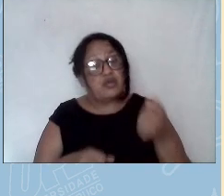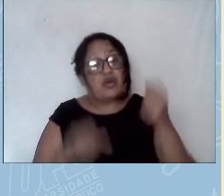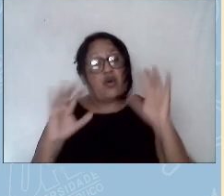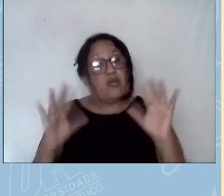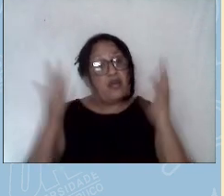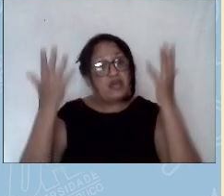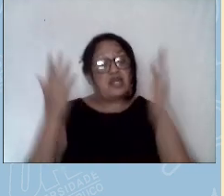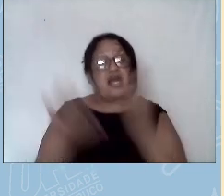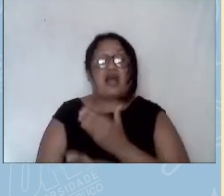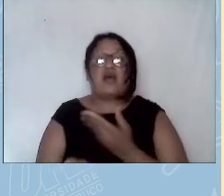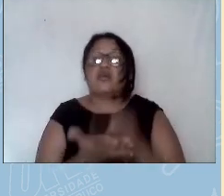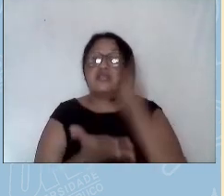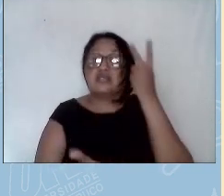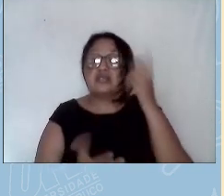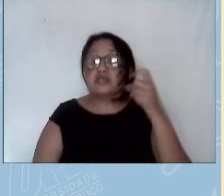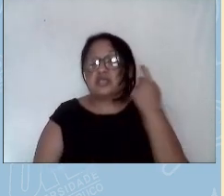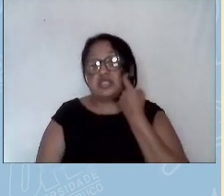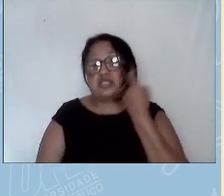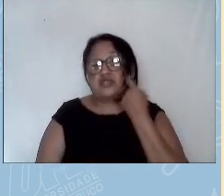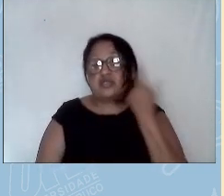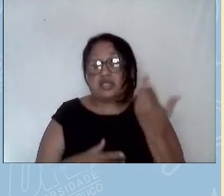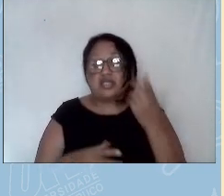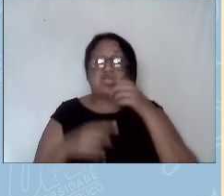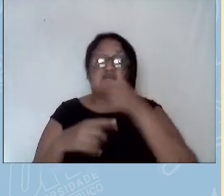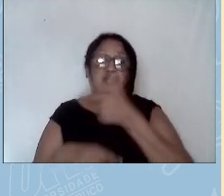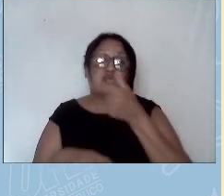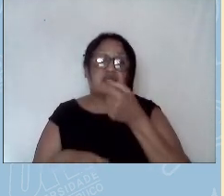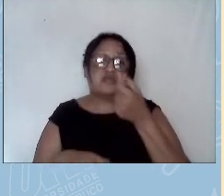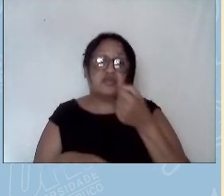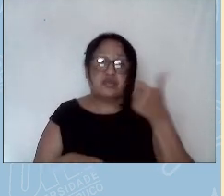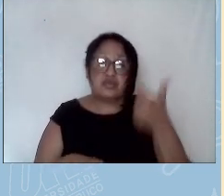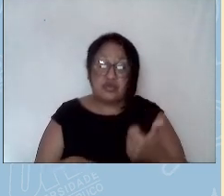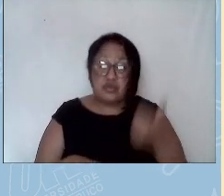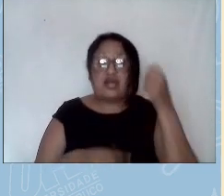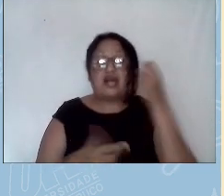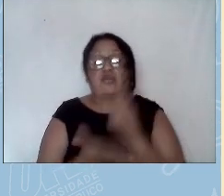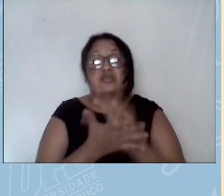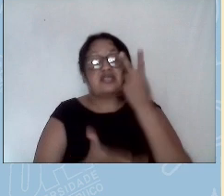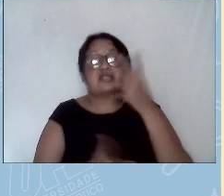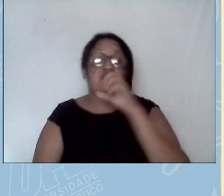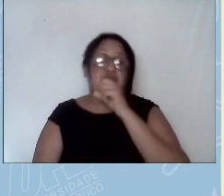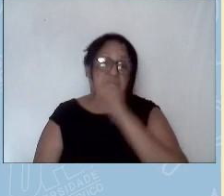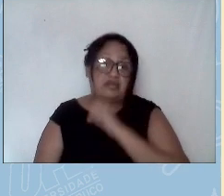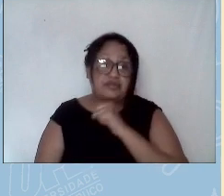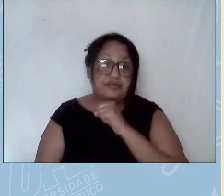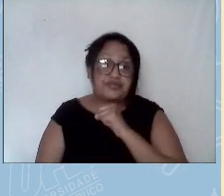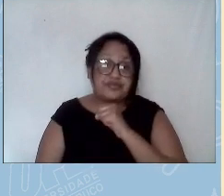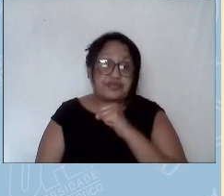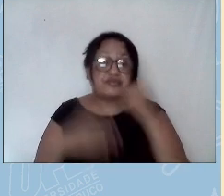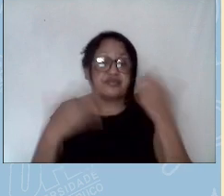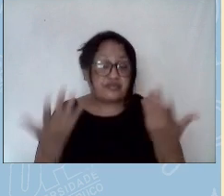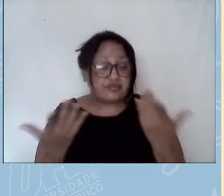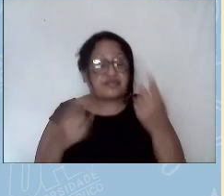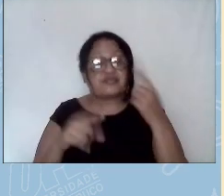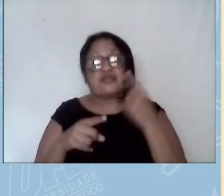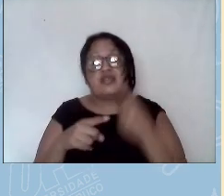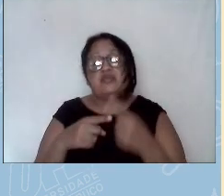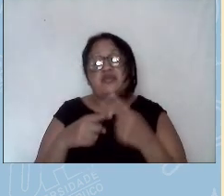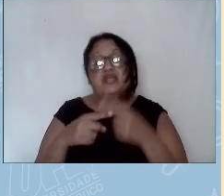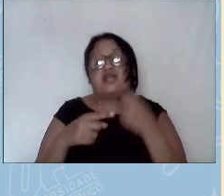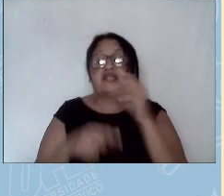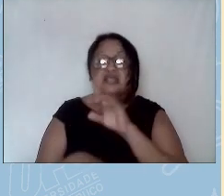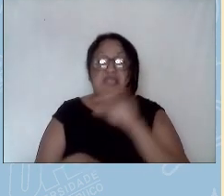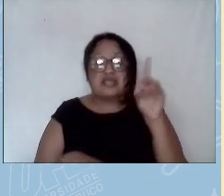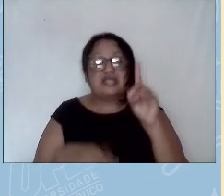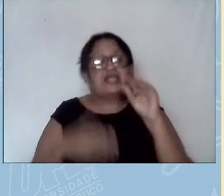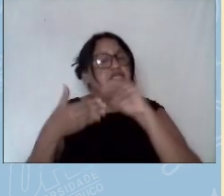em uma sexta-feira em 2001 irá acontecer em um sábado justamente por esse dia que sobrou